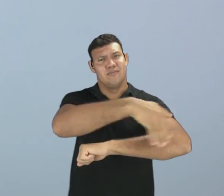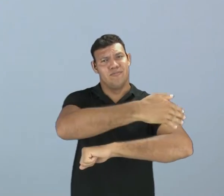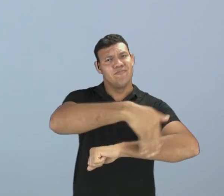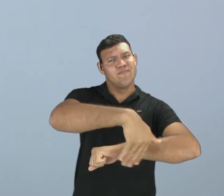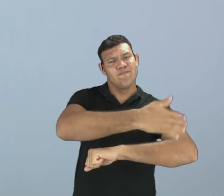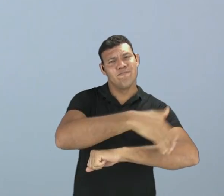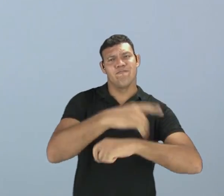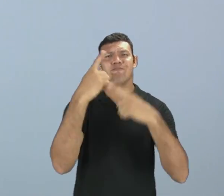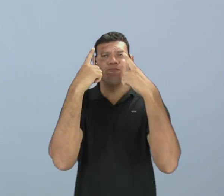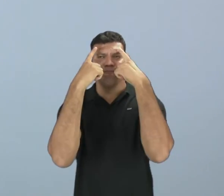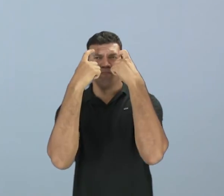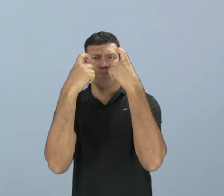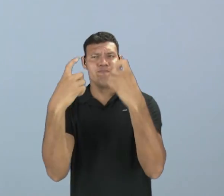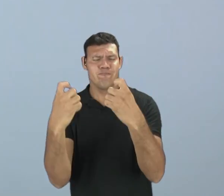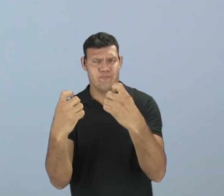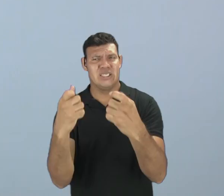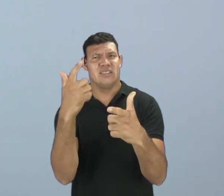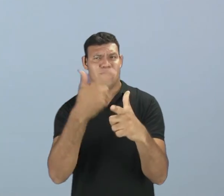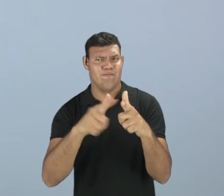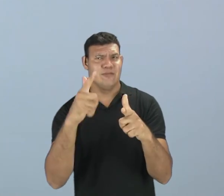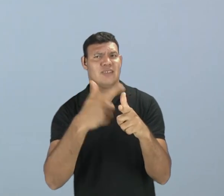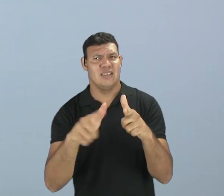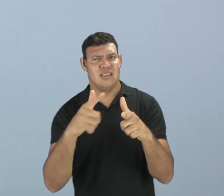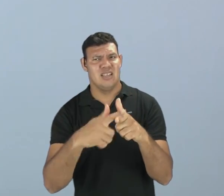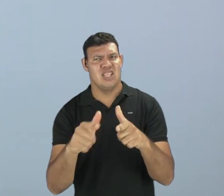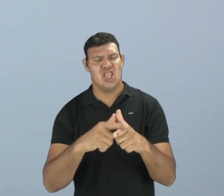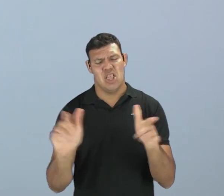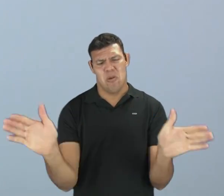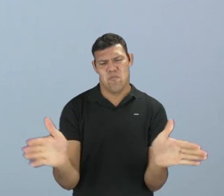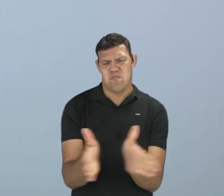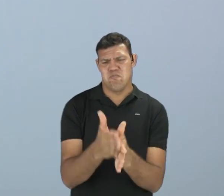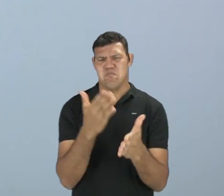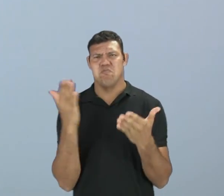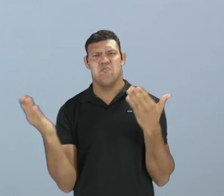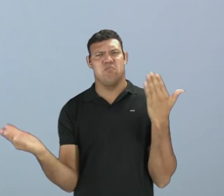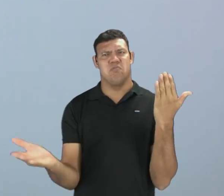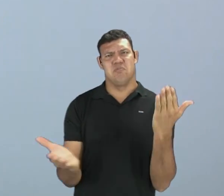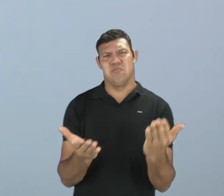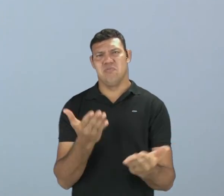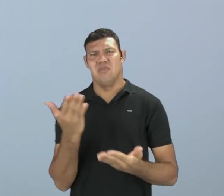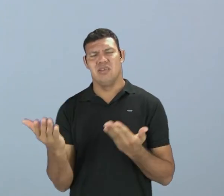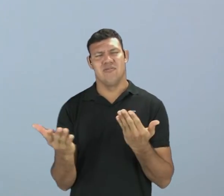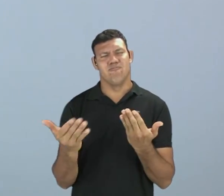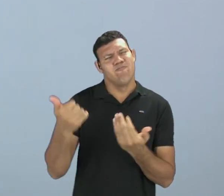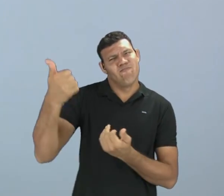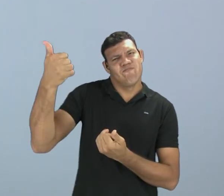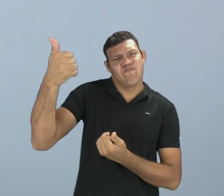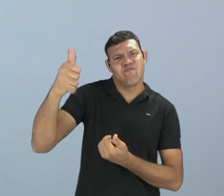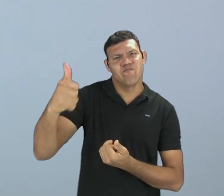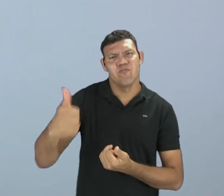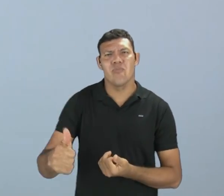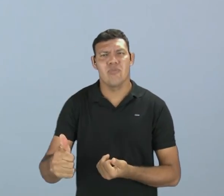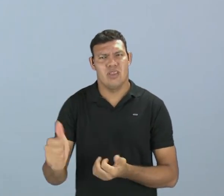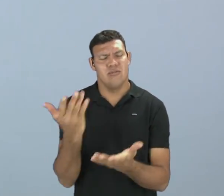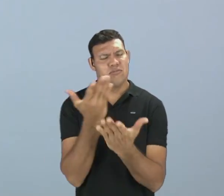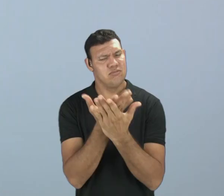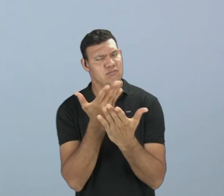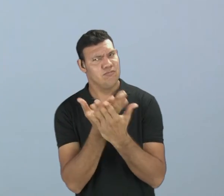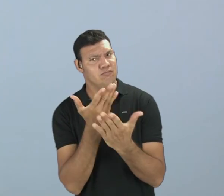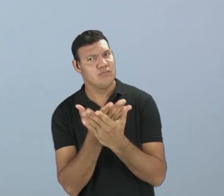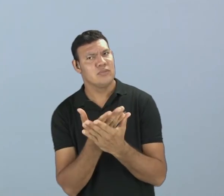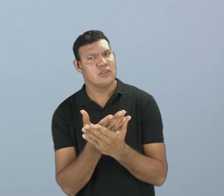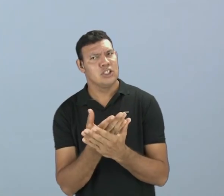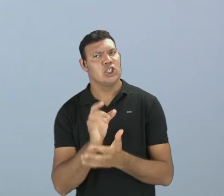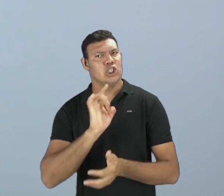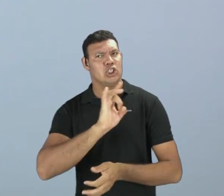de violência, dentre outros, né? Então não são só maravilhas. Precisamos analisar, precisamos estudar, né,